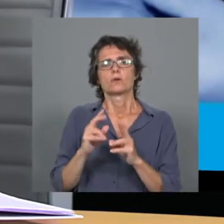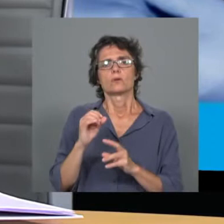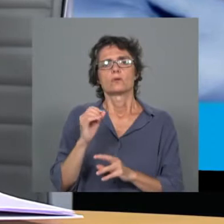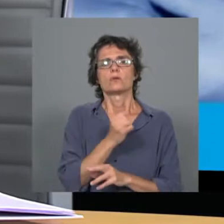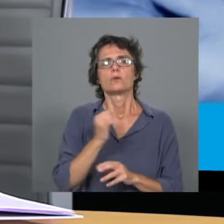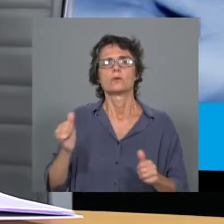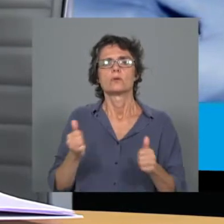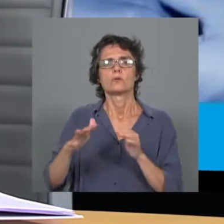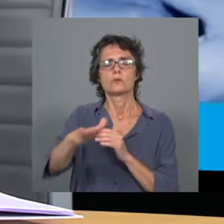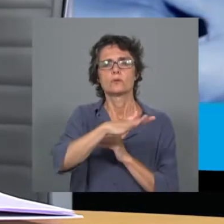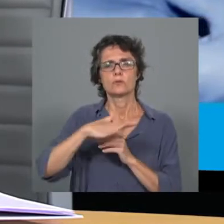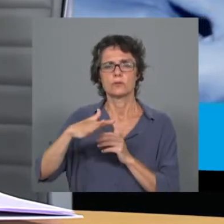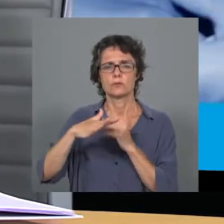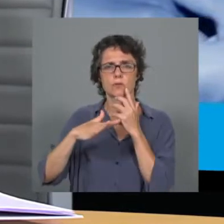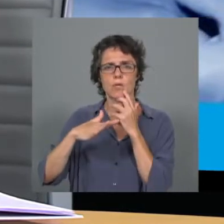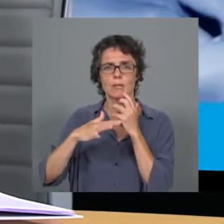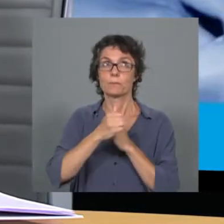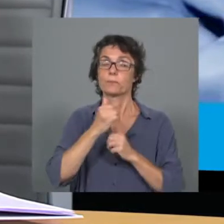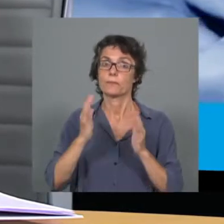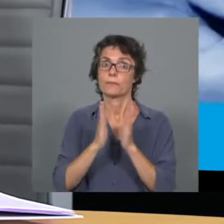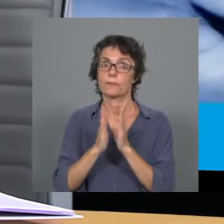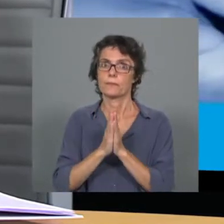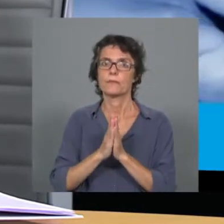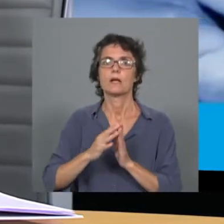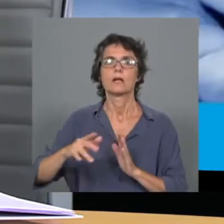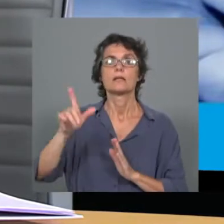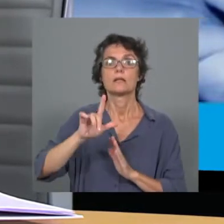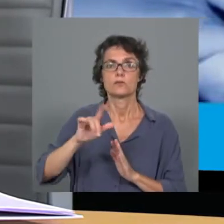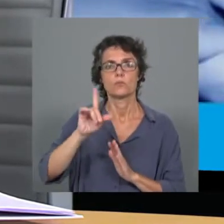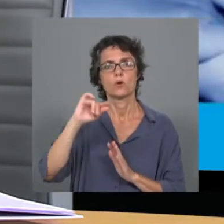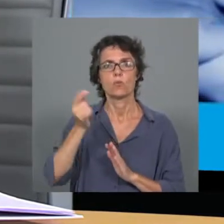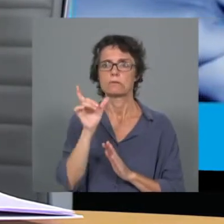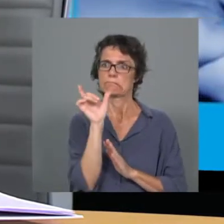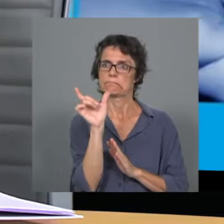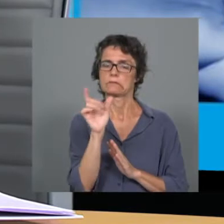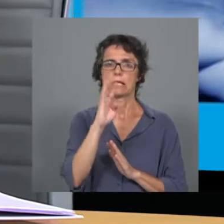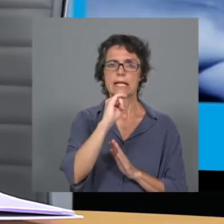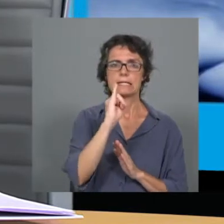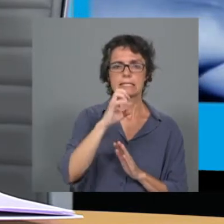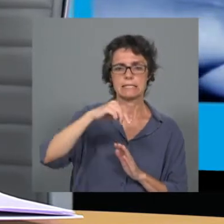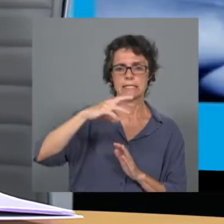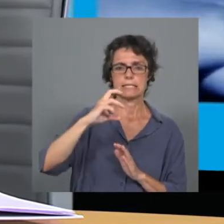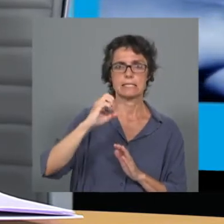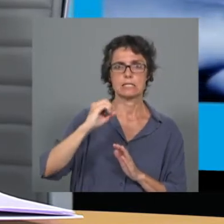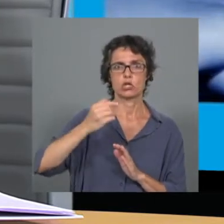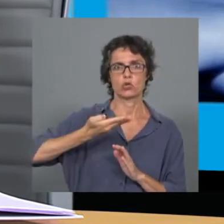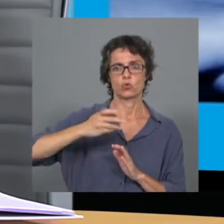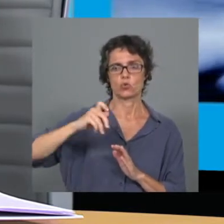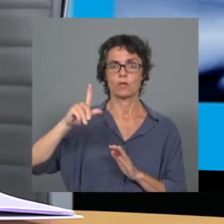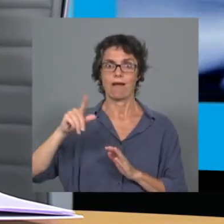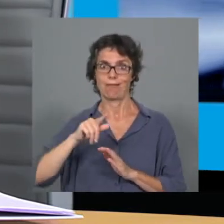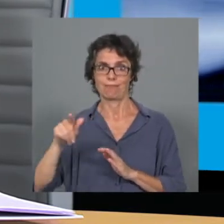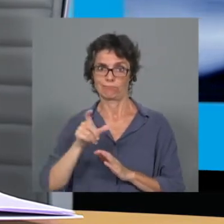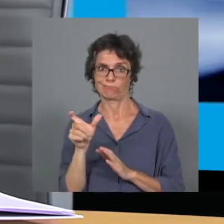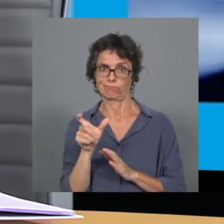Assembleia Sinodal e, portanto, sempre que se fala nesta palavra, que é uma palavra longa, uma palavra que às vezes até é difícil de a dizer